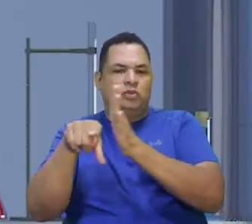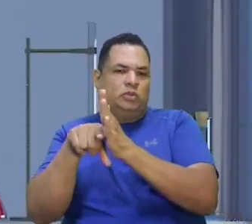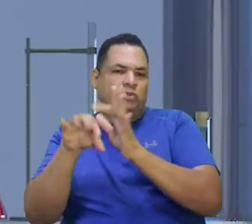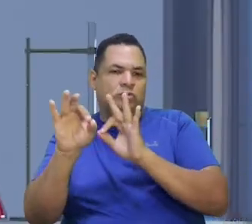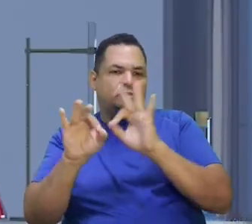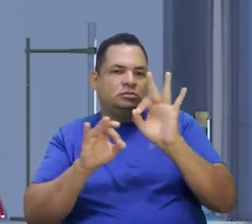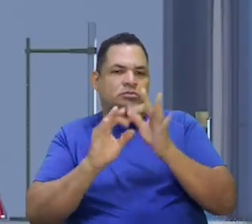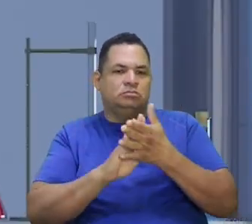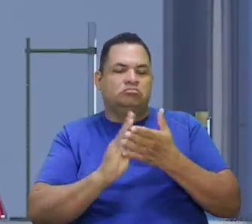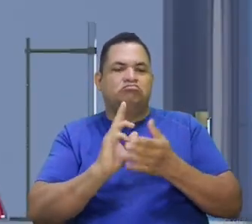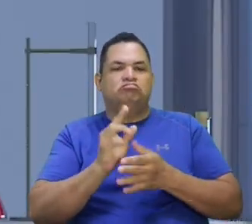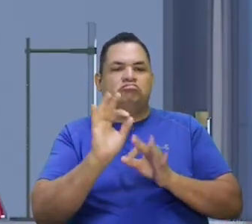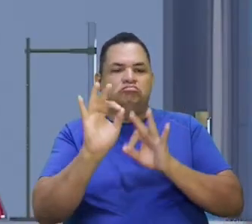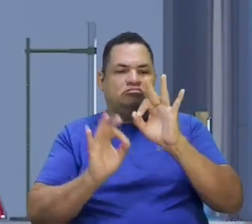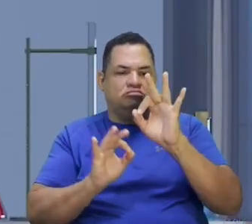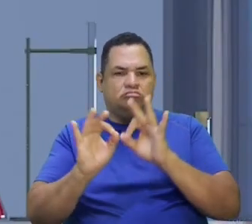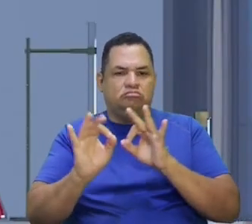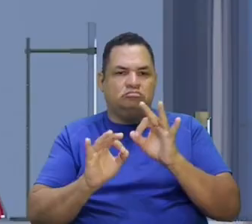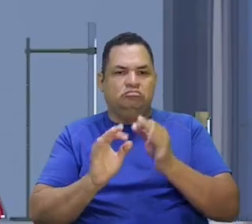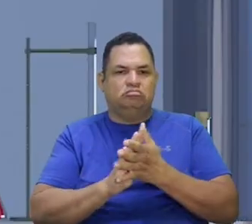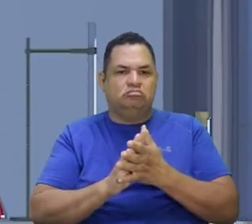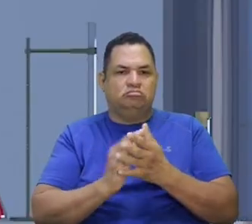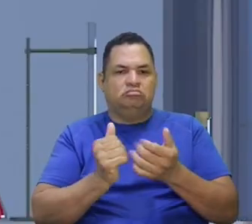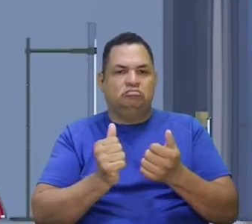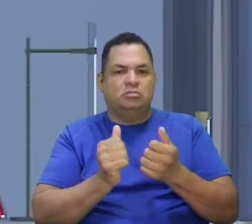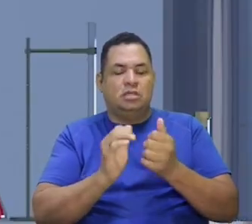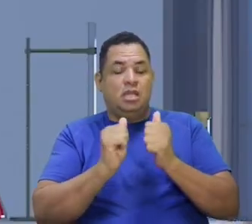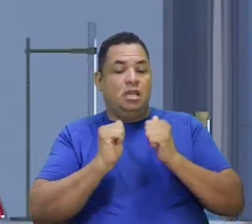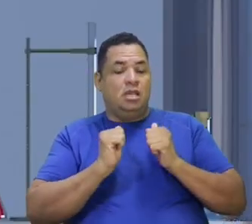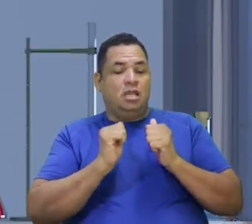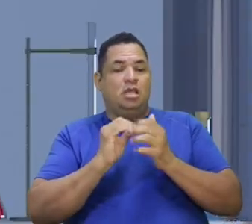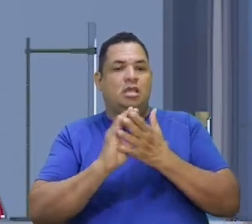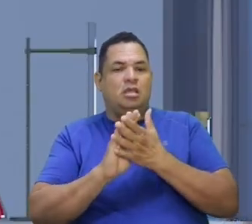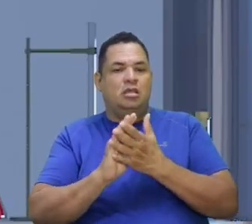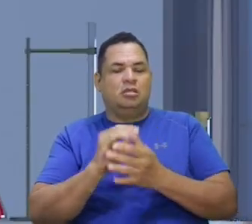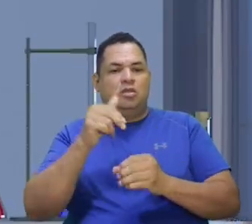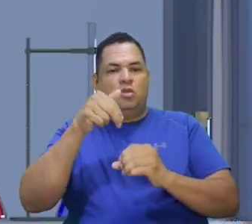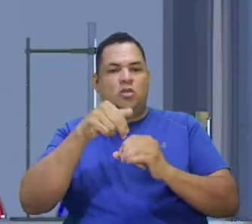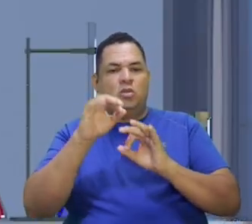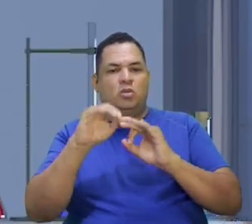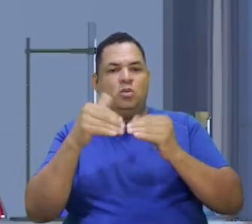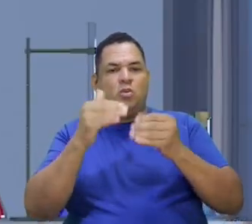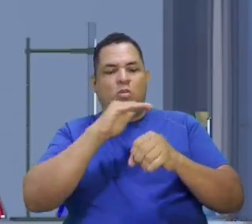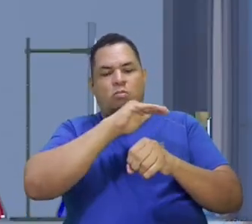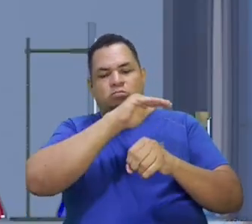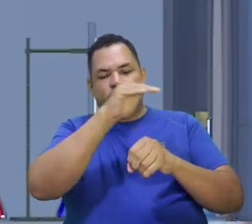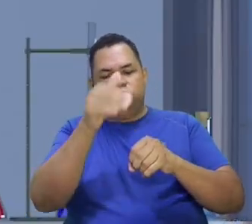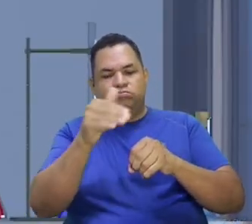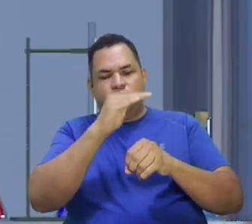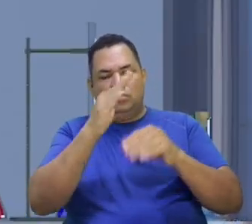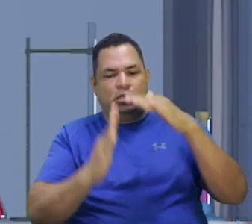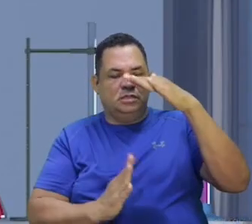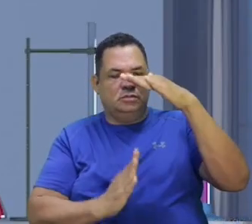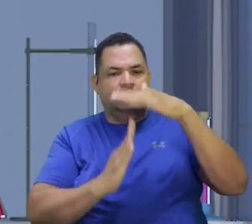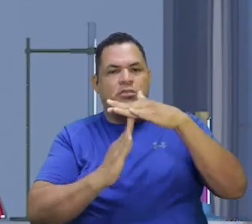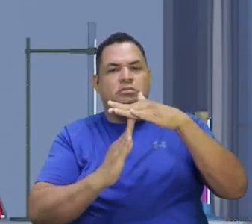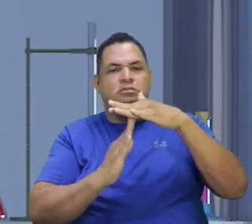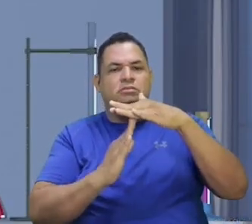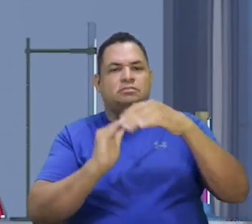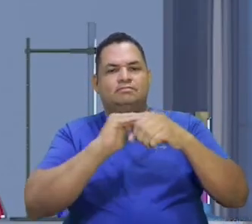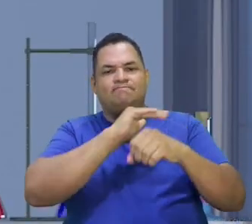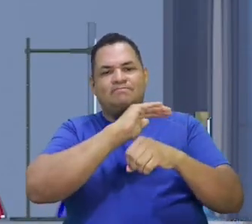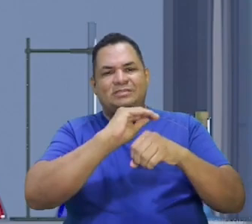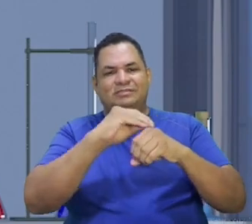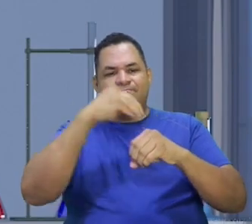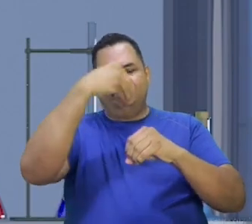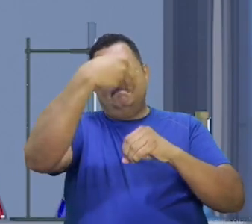fazer a distribuição do teu átomo neutro, ver qual é a camada de valência, ou seja, a camada